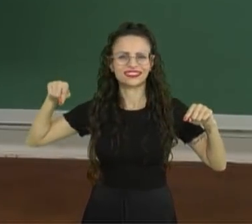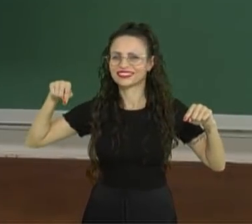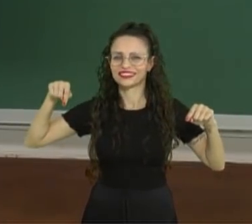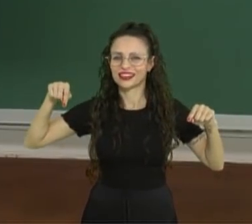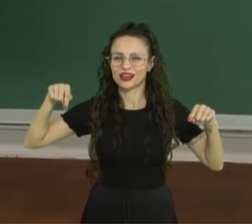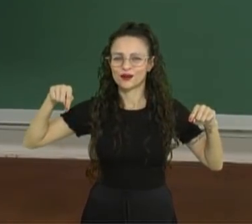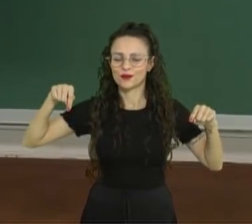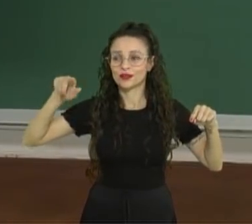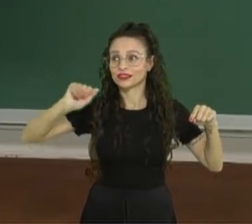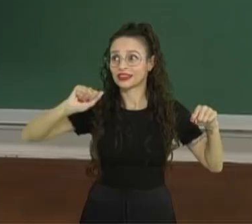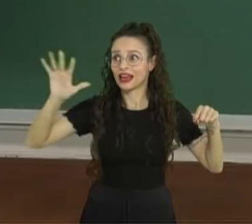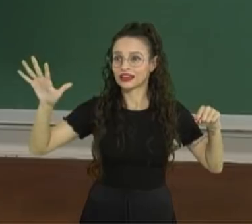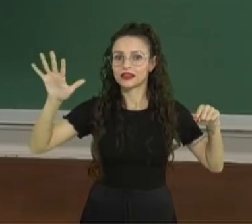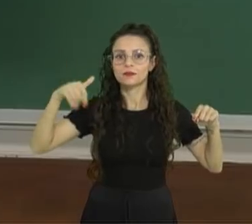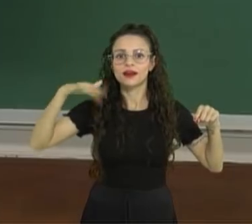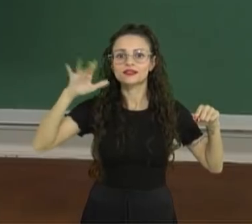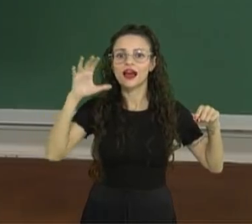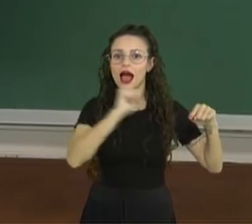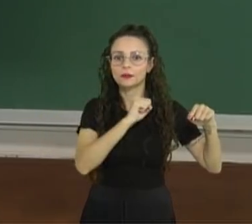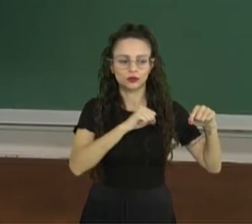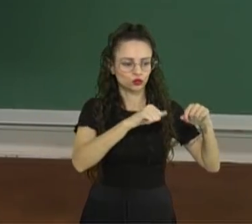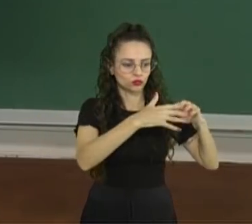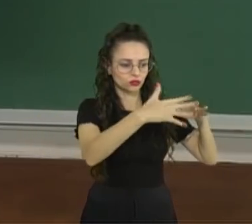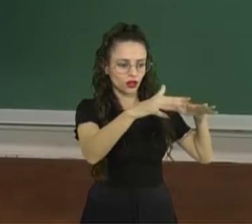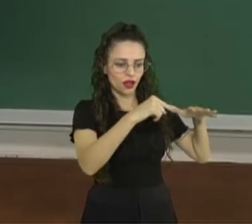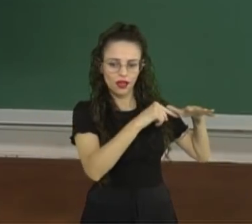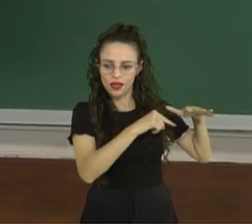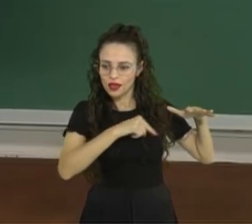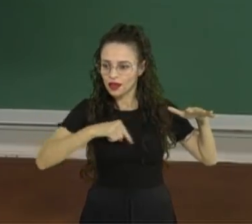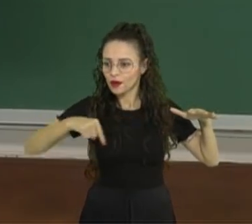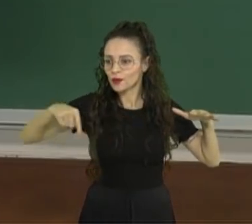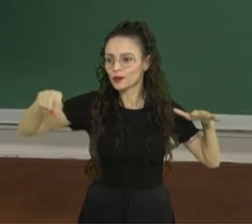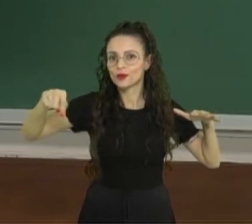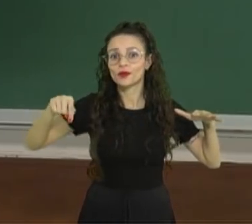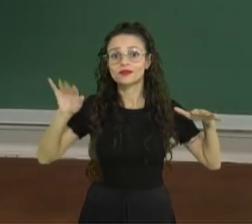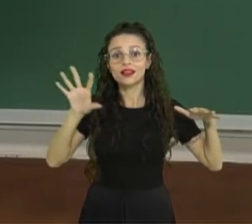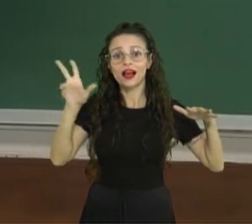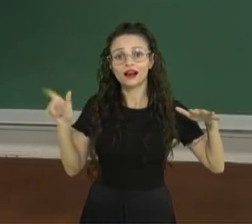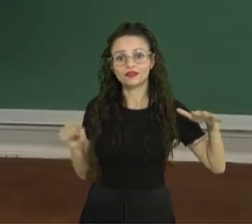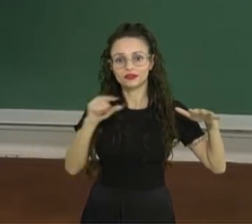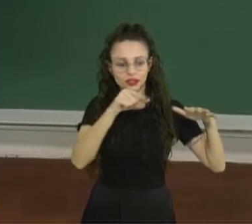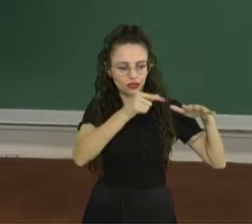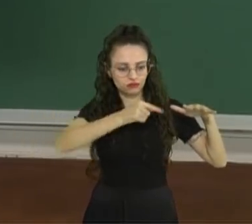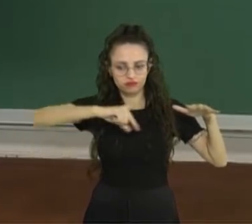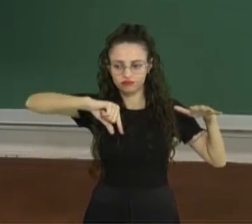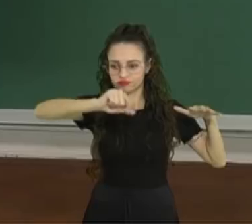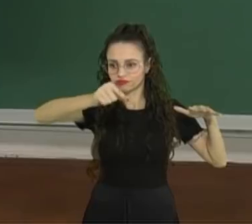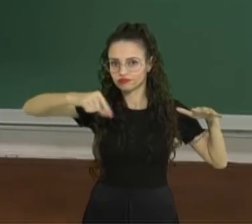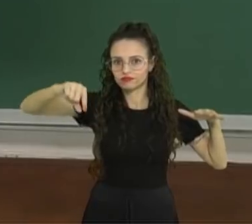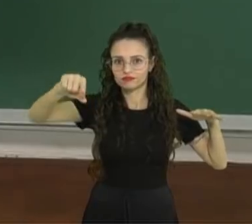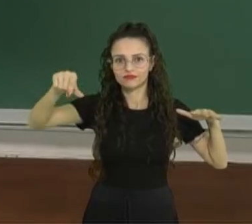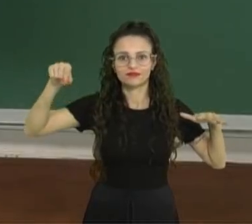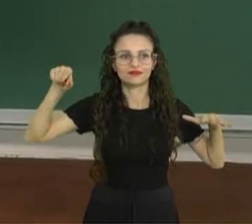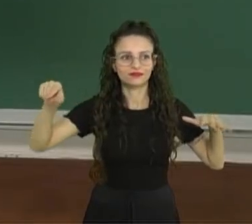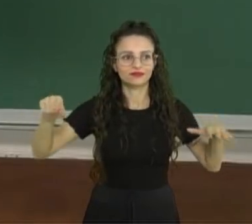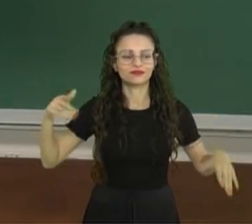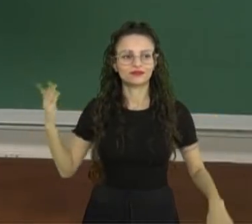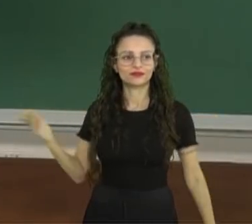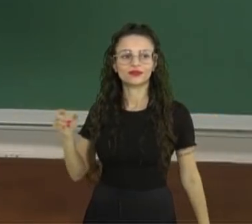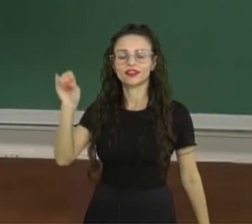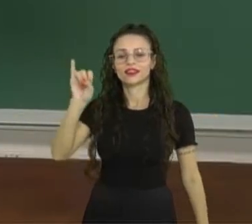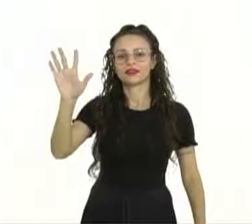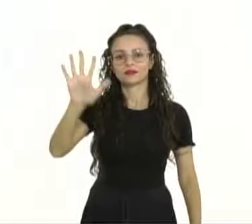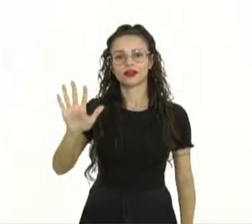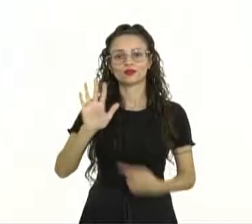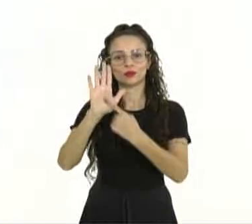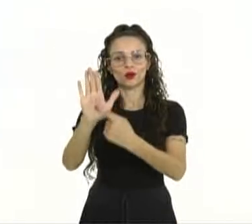lado da Ásia, eles conseguem encurtar pela África através desse canal de Suez. Está aqui uma outra